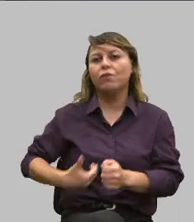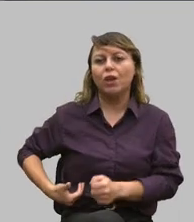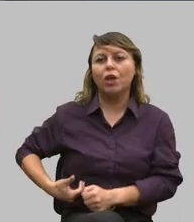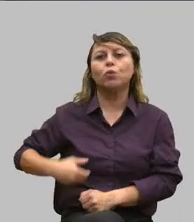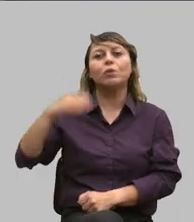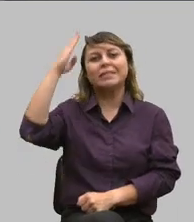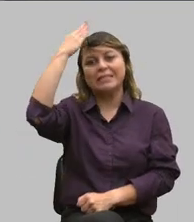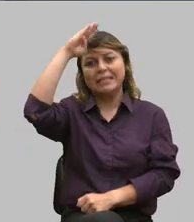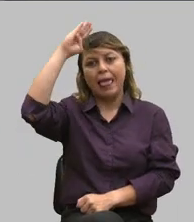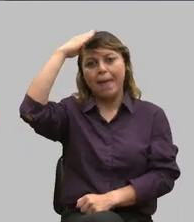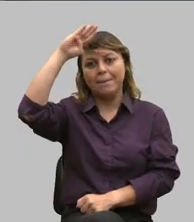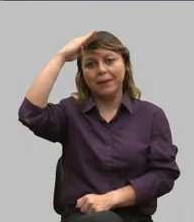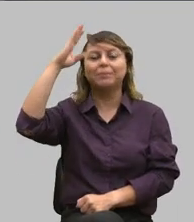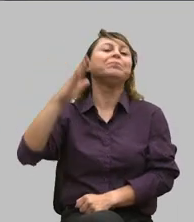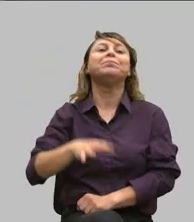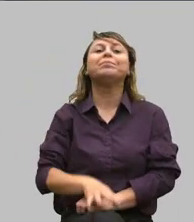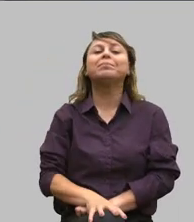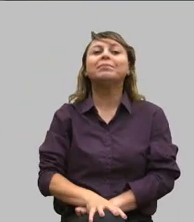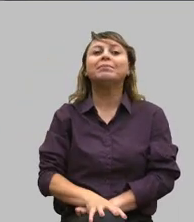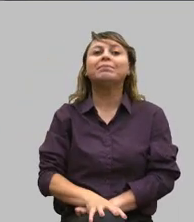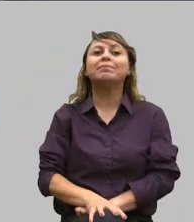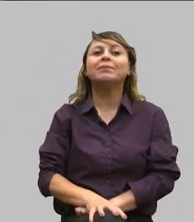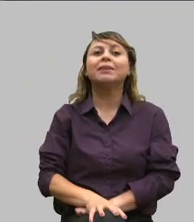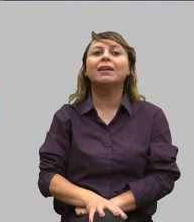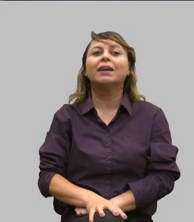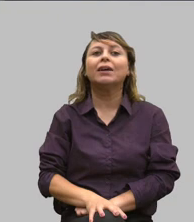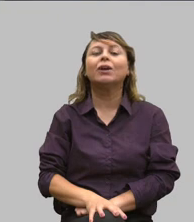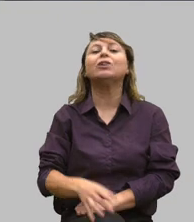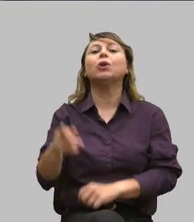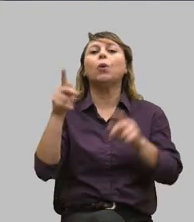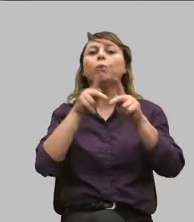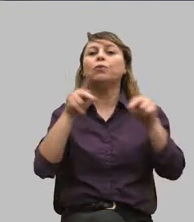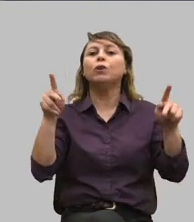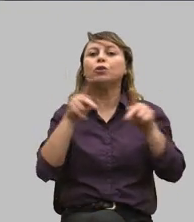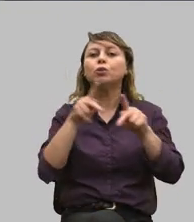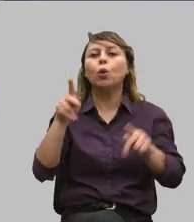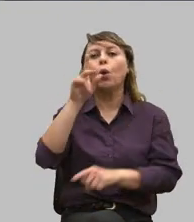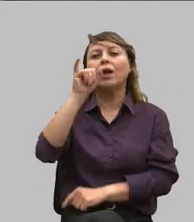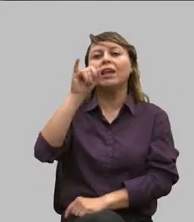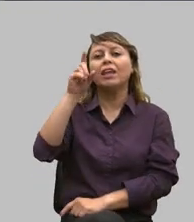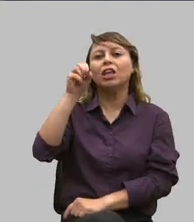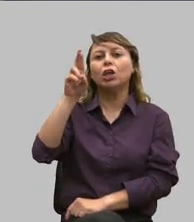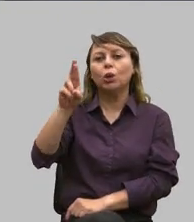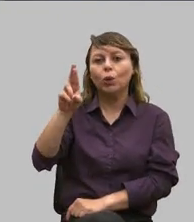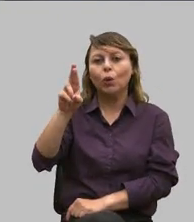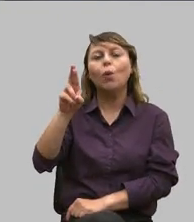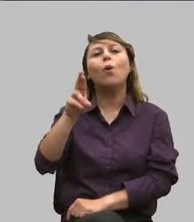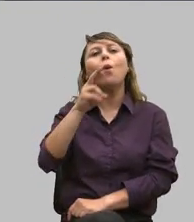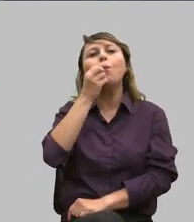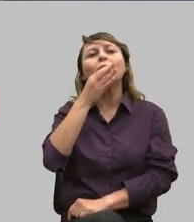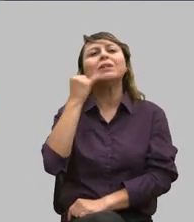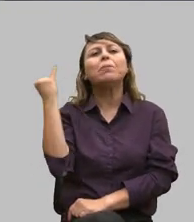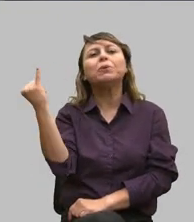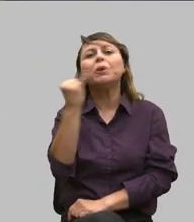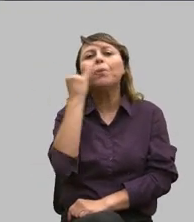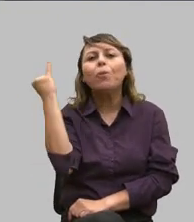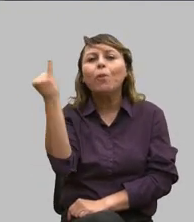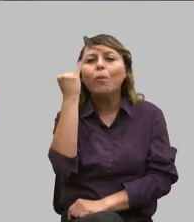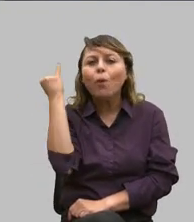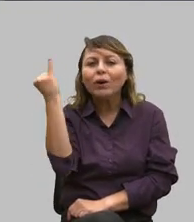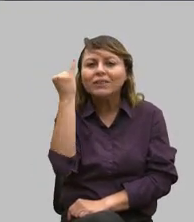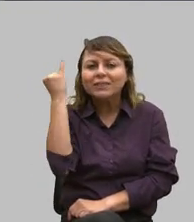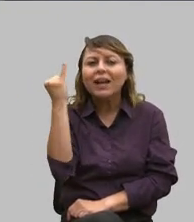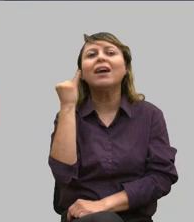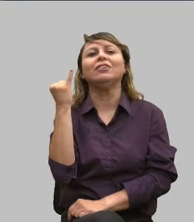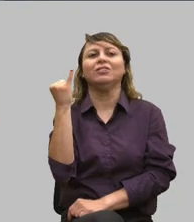secretário de educação professor Igor Que bom estarem juntos isso é muito importante educação e saúde